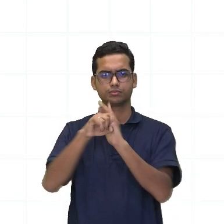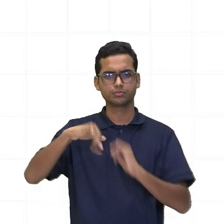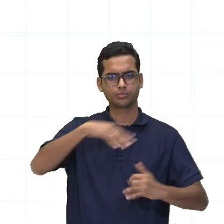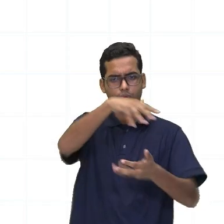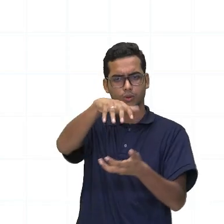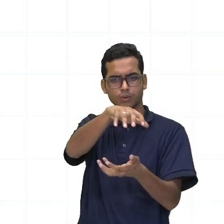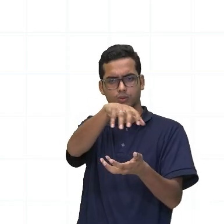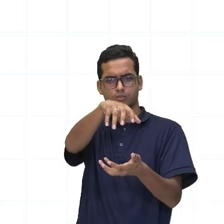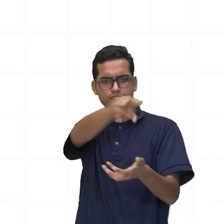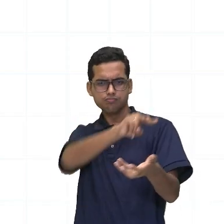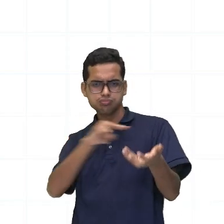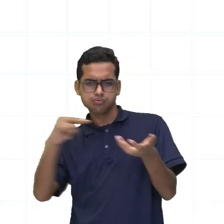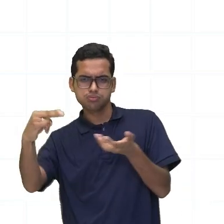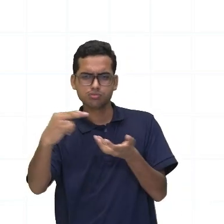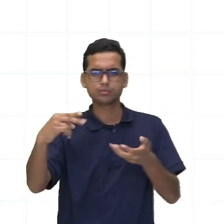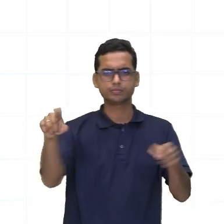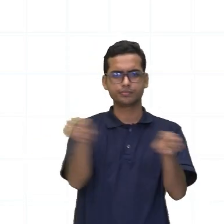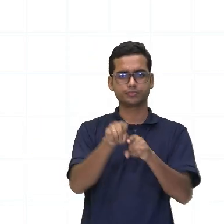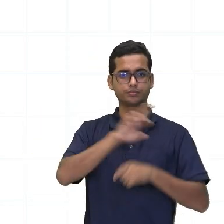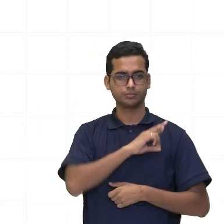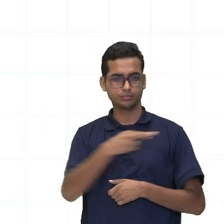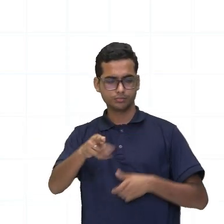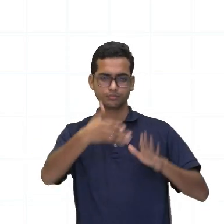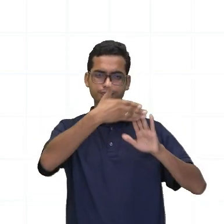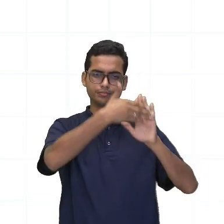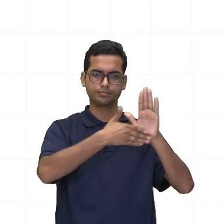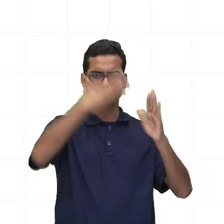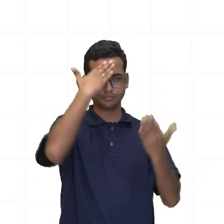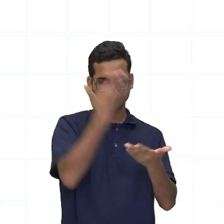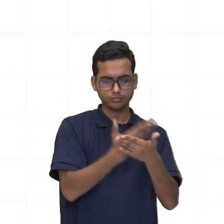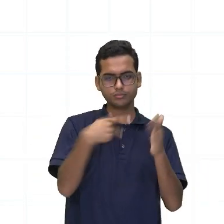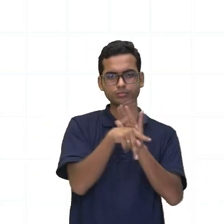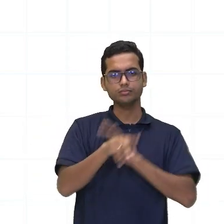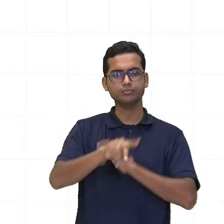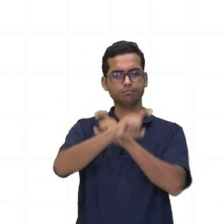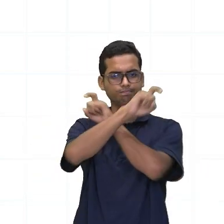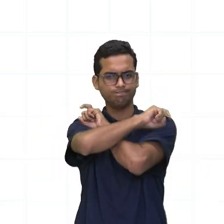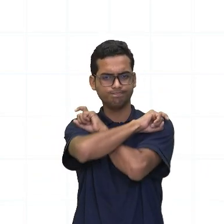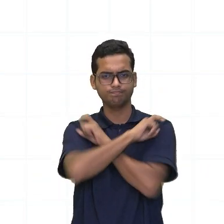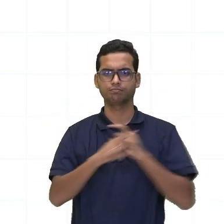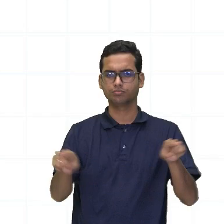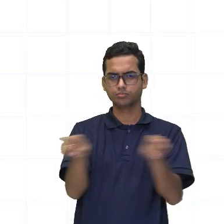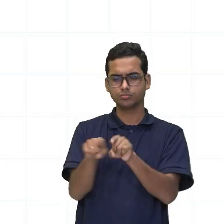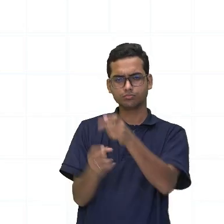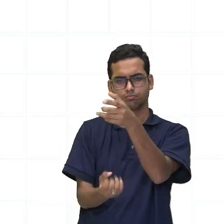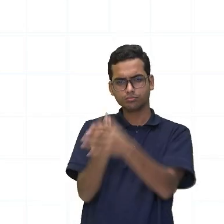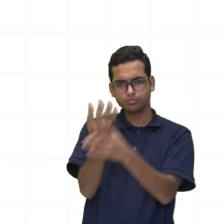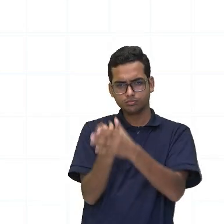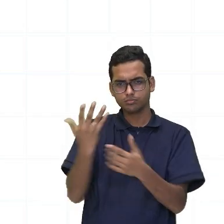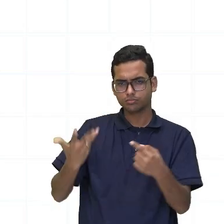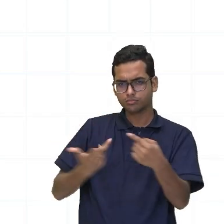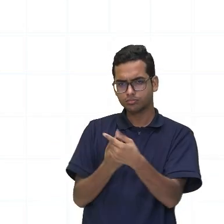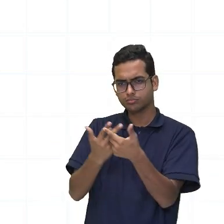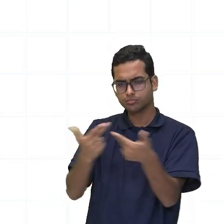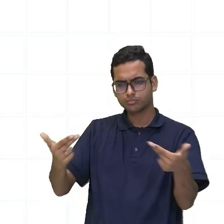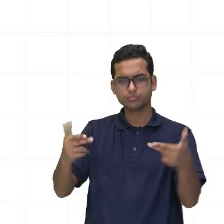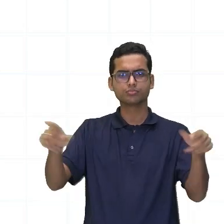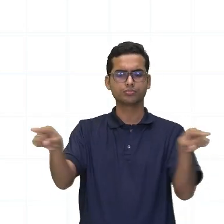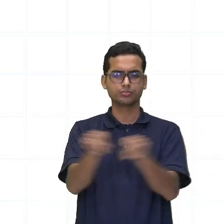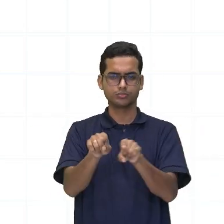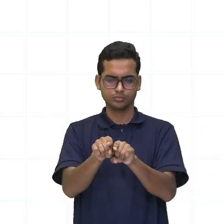cosmologia e com os princípios da religiosidade egípcia, em vez que eram produzidas com funções intricadas